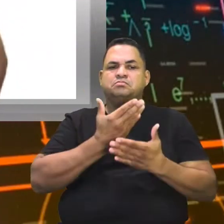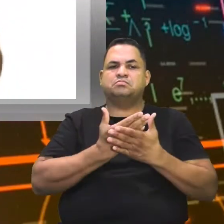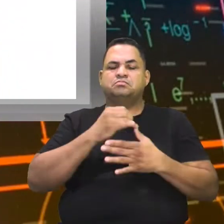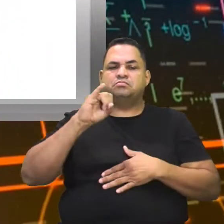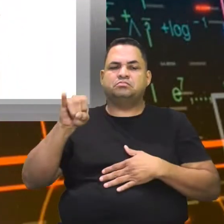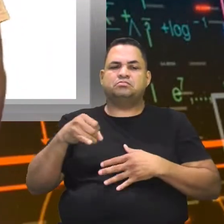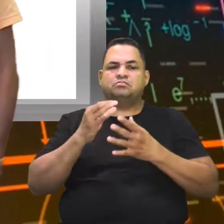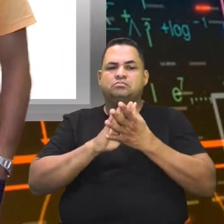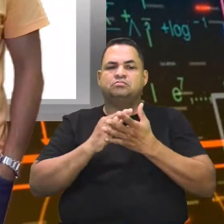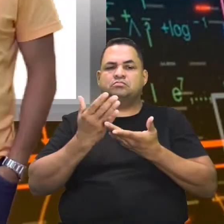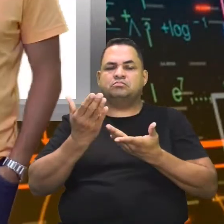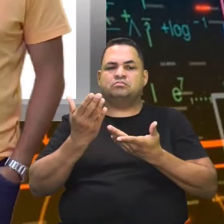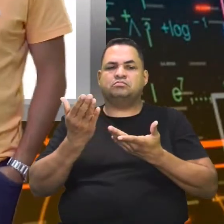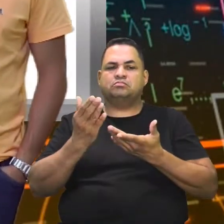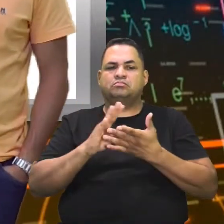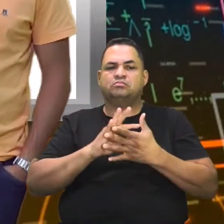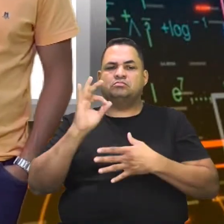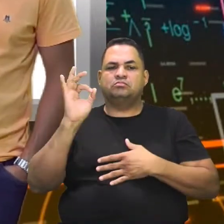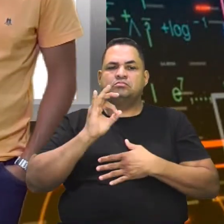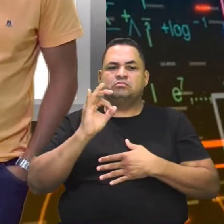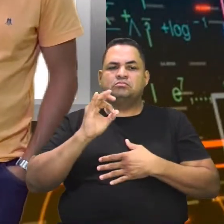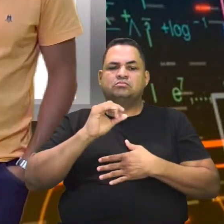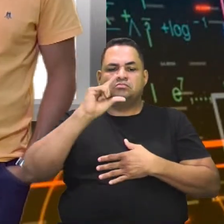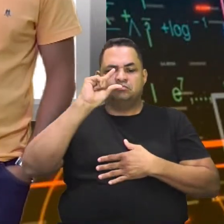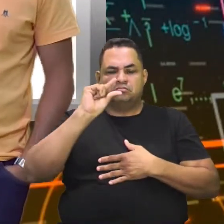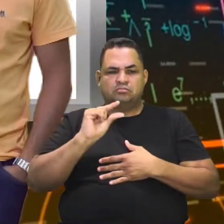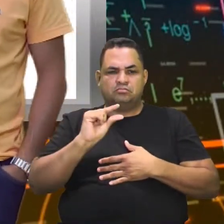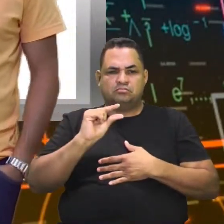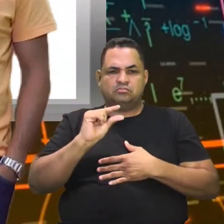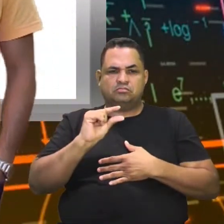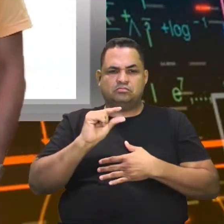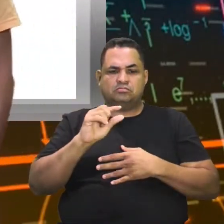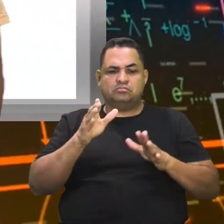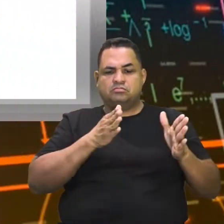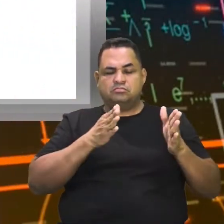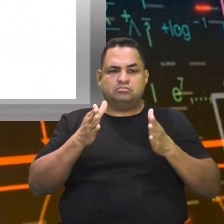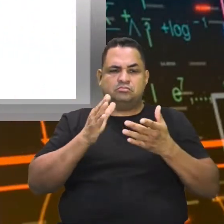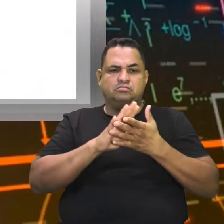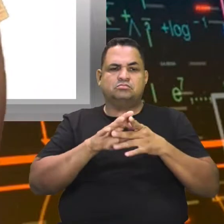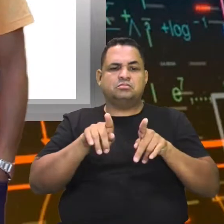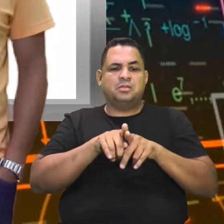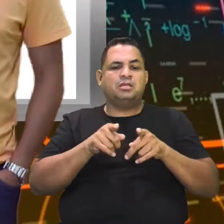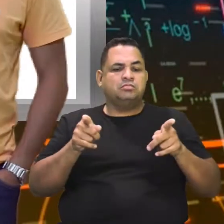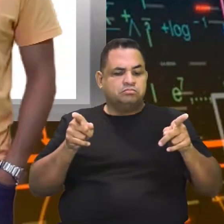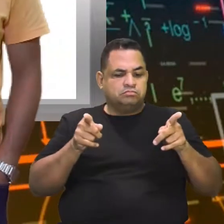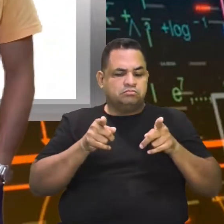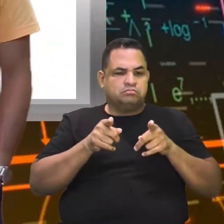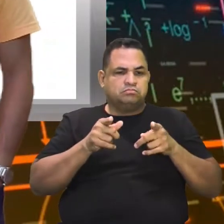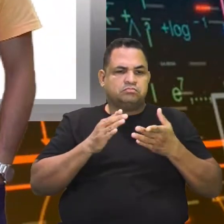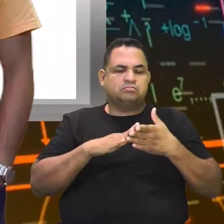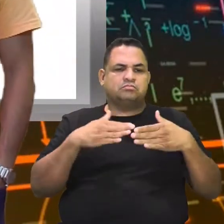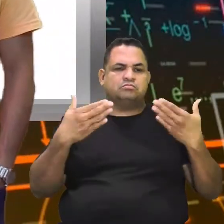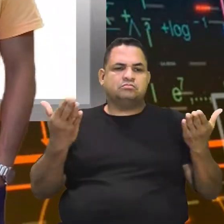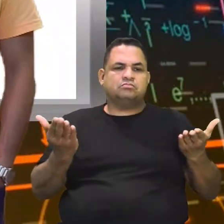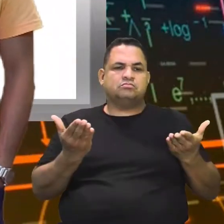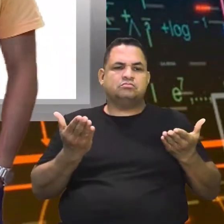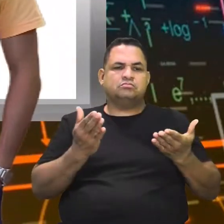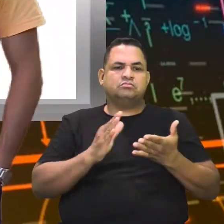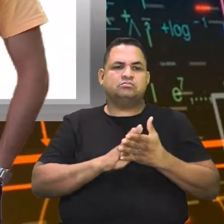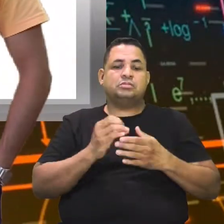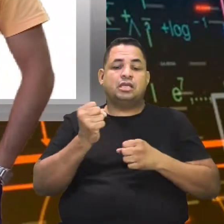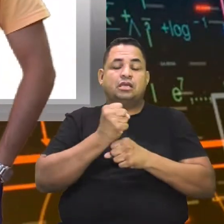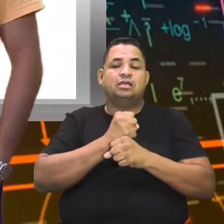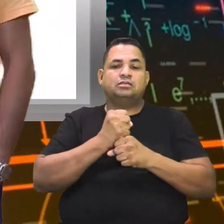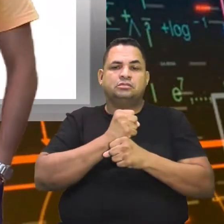de juro composto, a gente até falou, né? A taxa era pequena e o tempo também era mais curto, né? Curto. Agora a gente está falando aqui